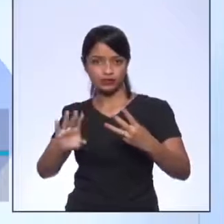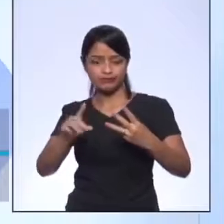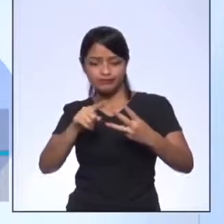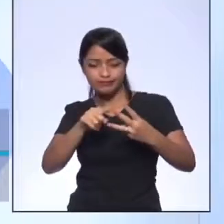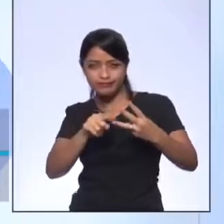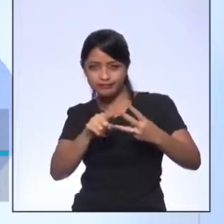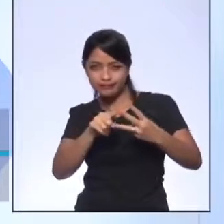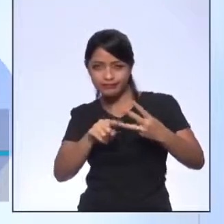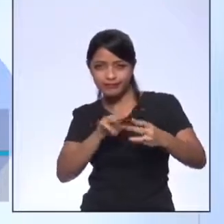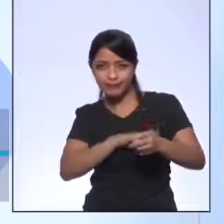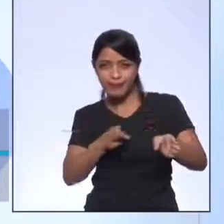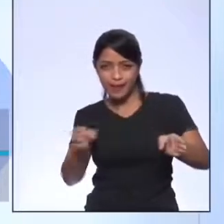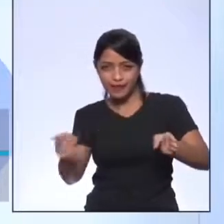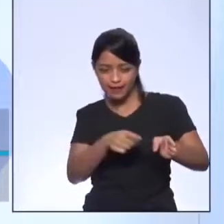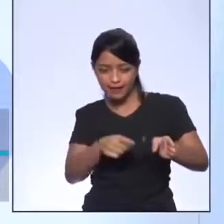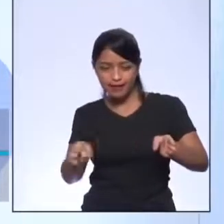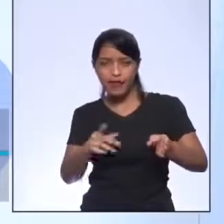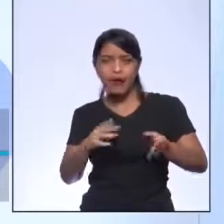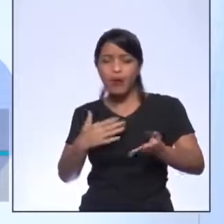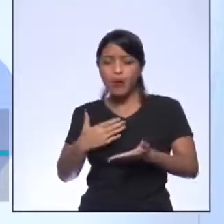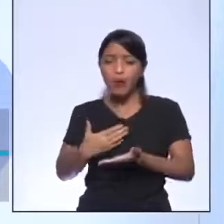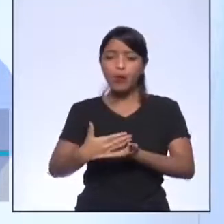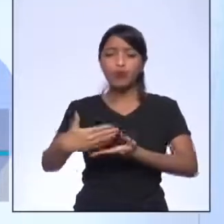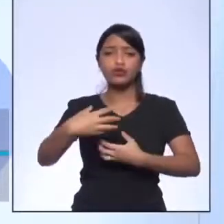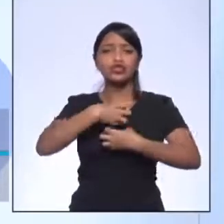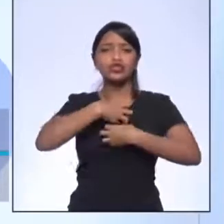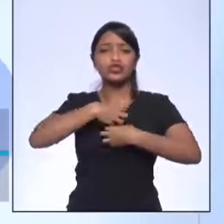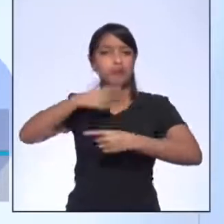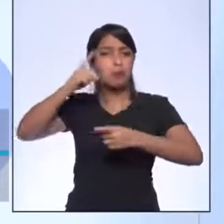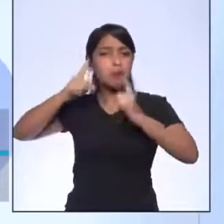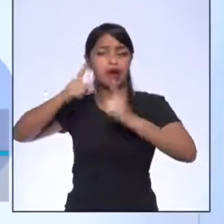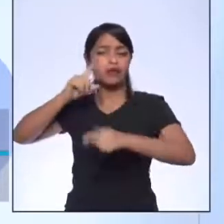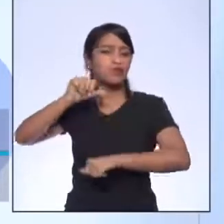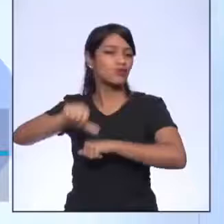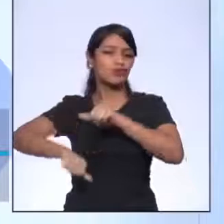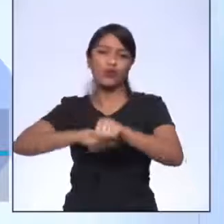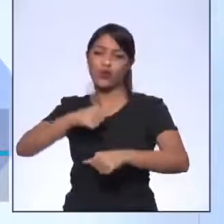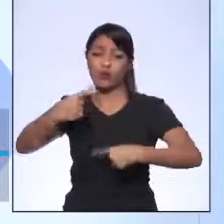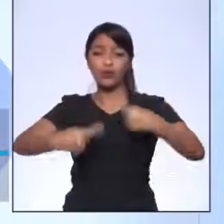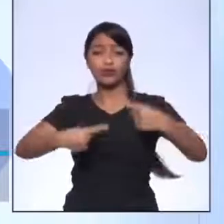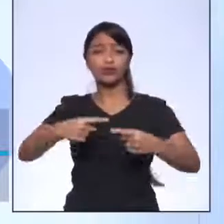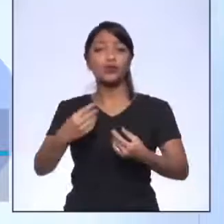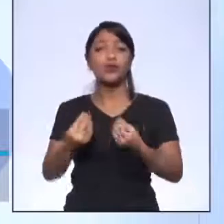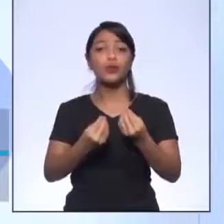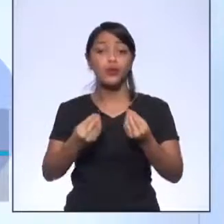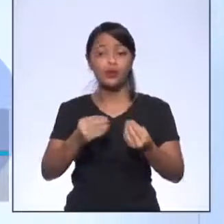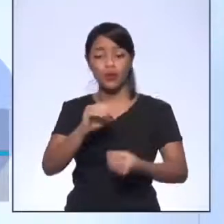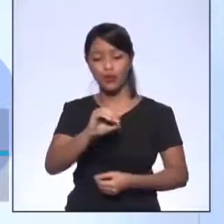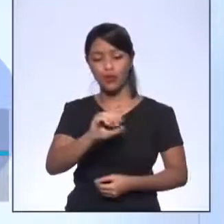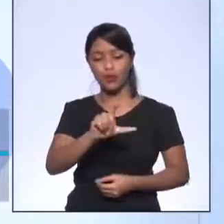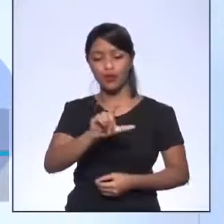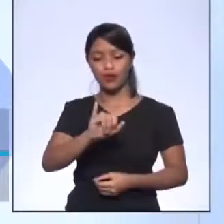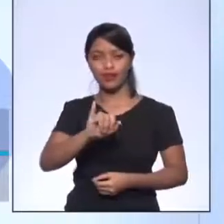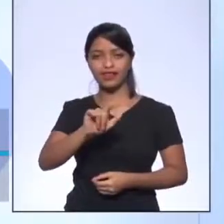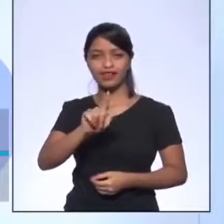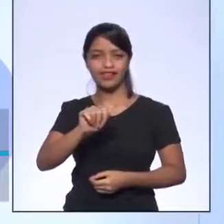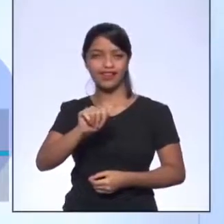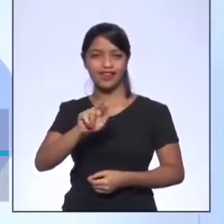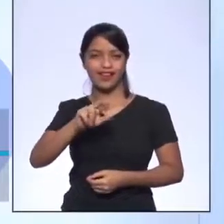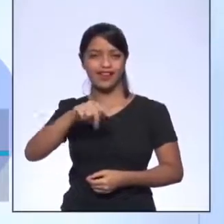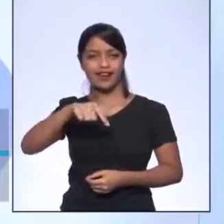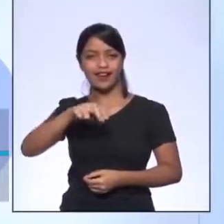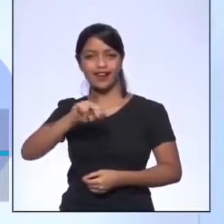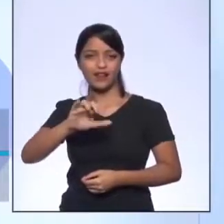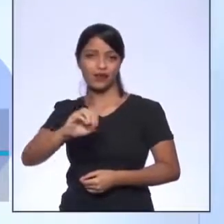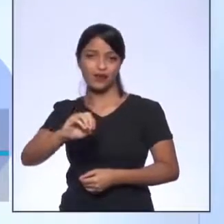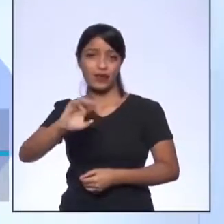ele começa a ser oligárquico. A forma de organizar a sociedade ele é oligárquico. Então, você não tem mais um rei, mas você tem um grupo